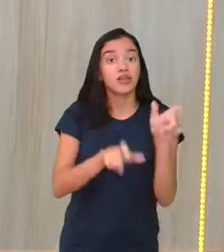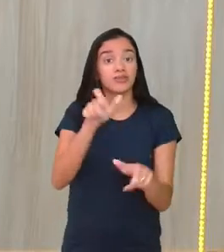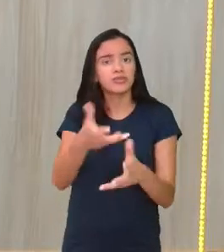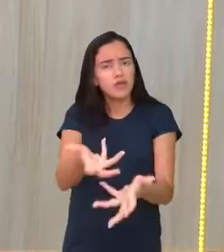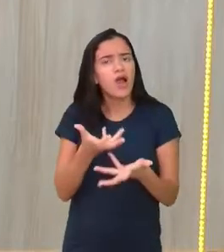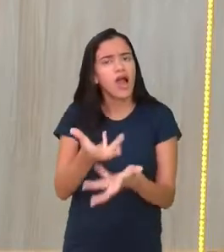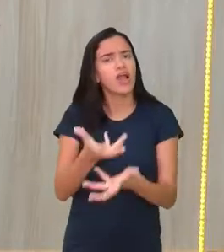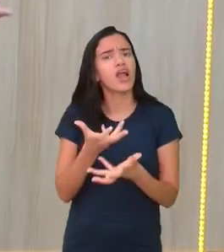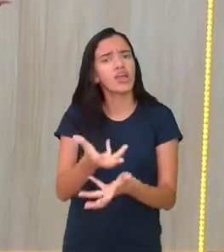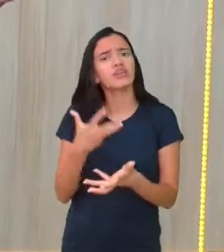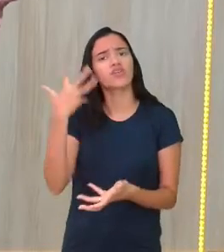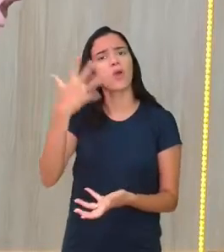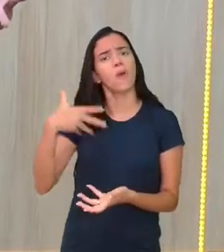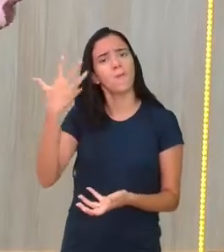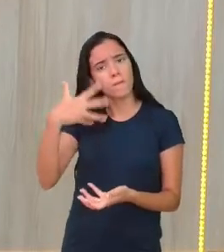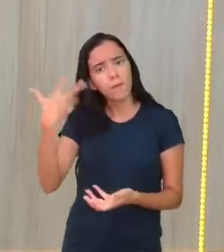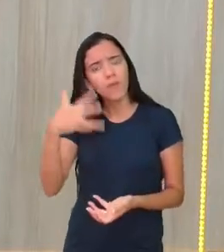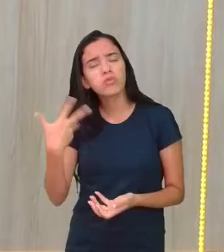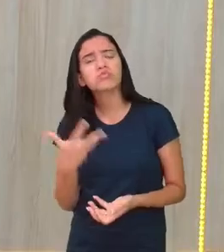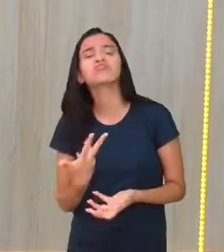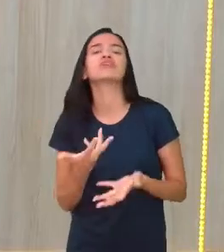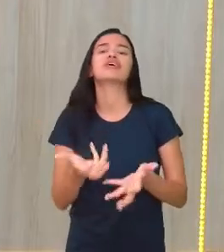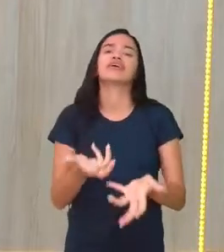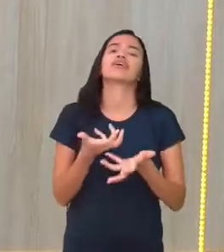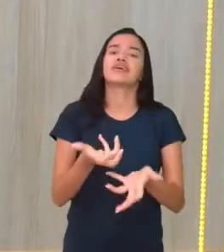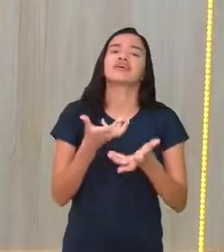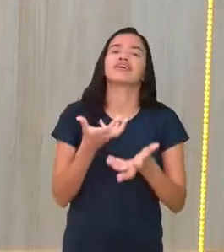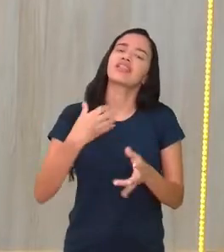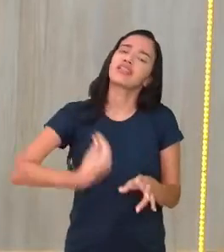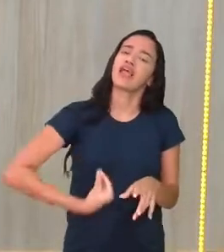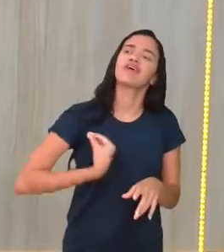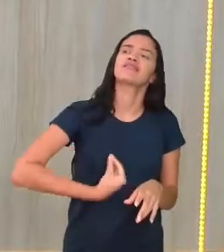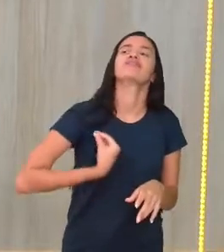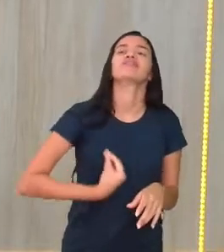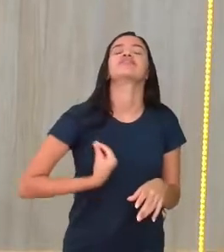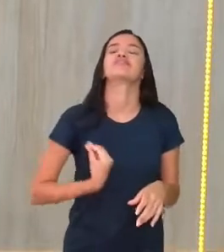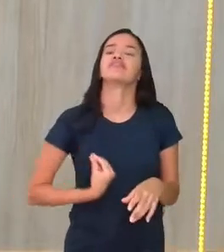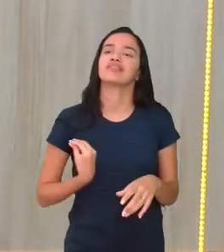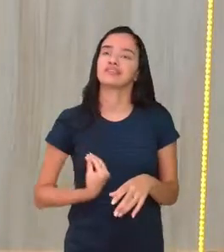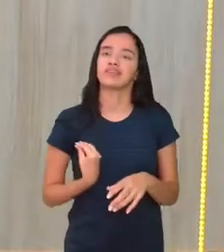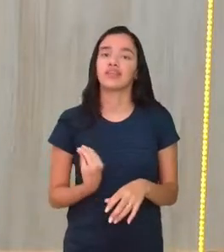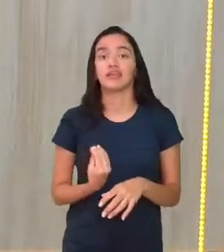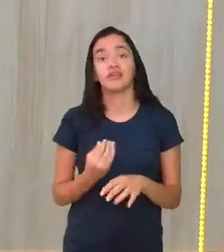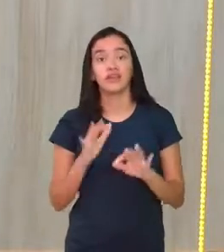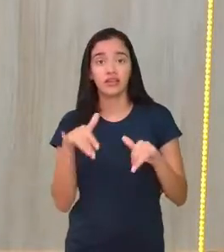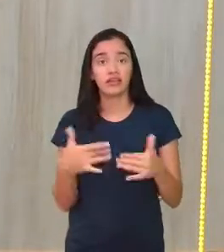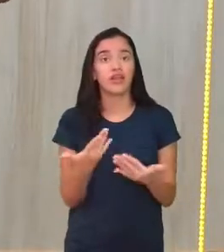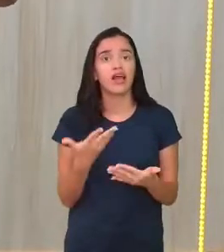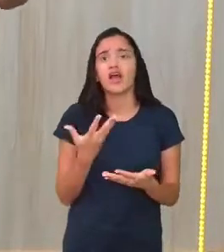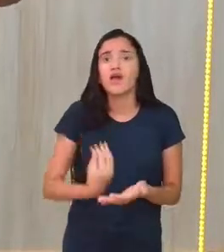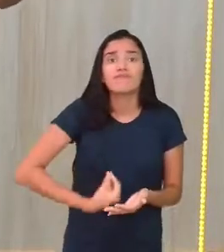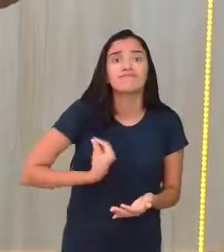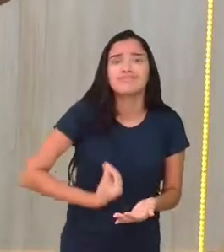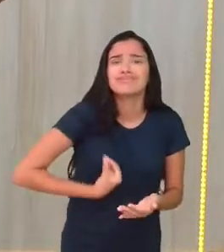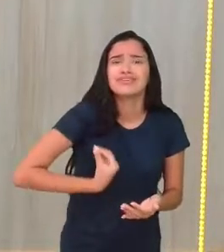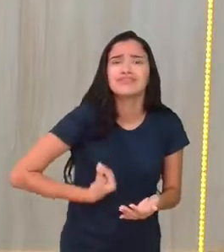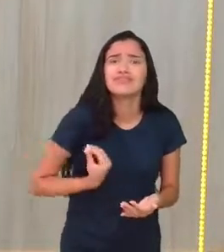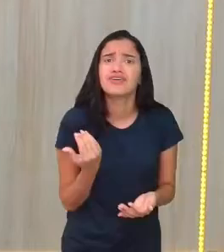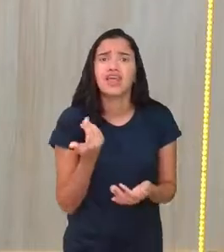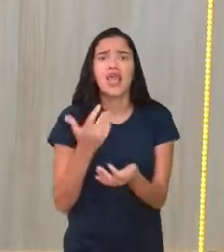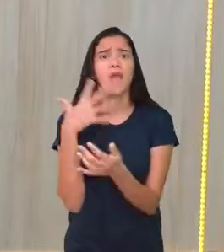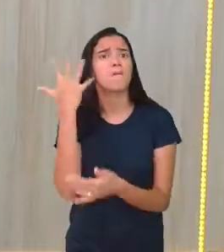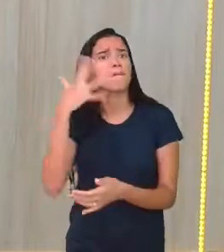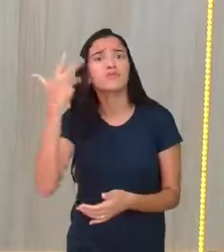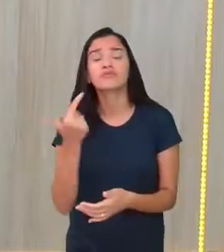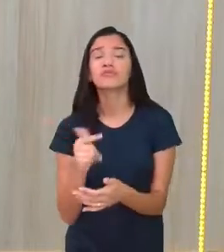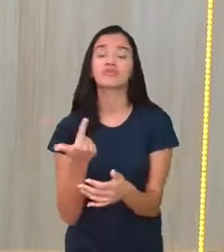queriam ouvir música, exato, gente. As pessoas queriam a música na vida delas, como diz o Nietzsche. Né? Não dá para viver sem música.